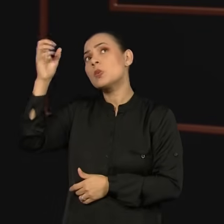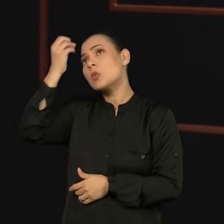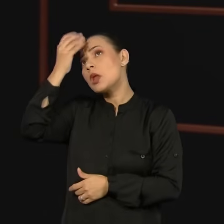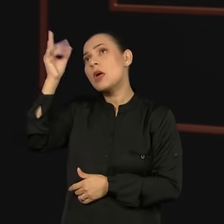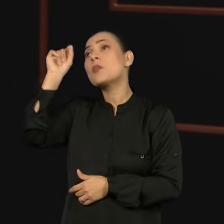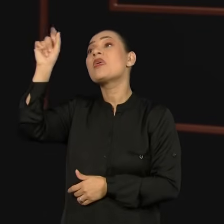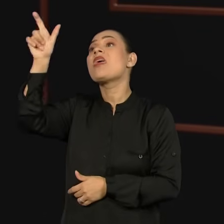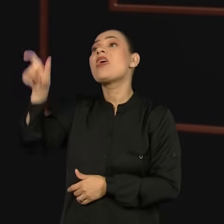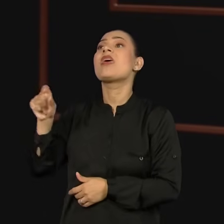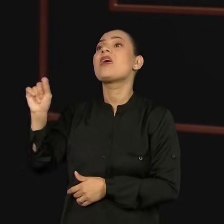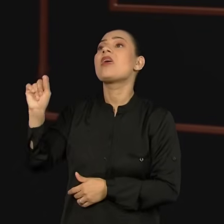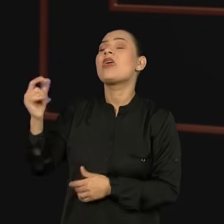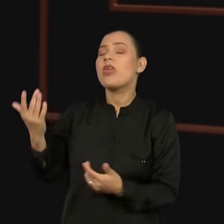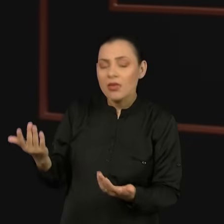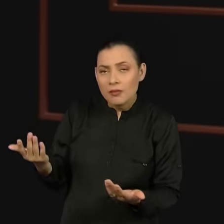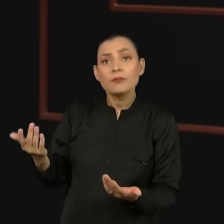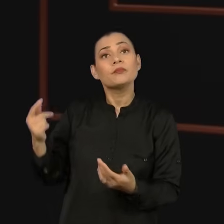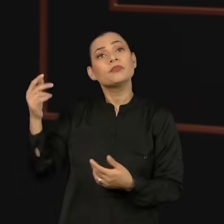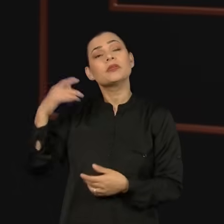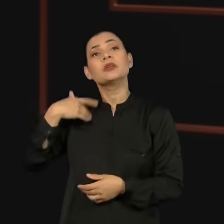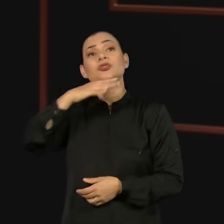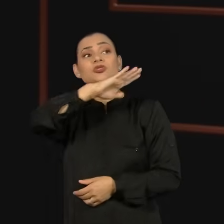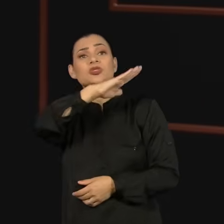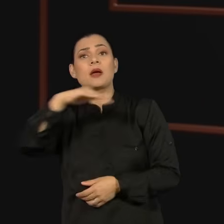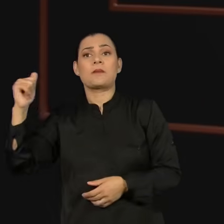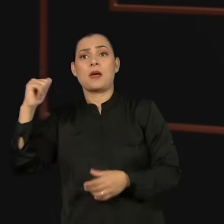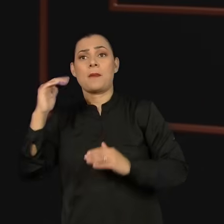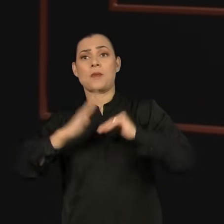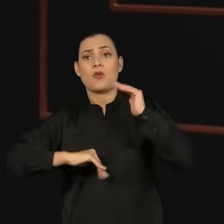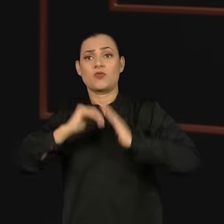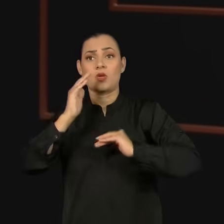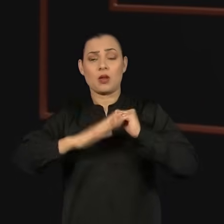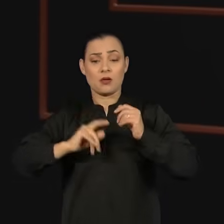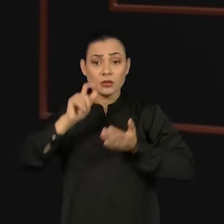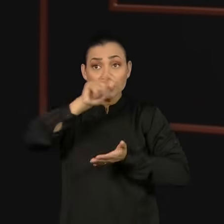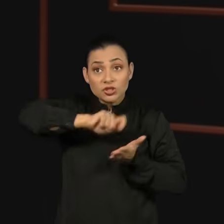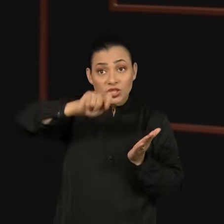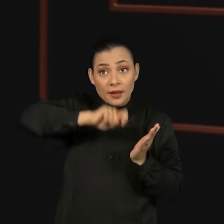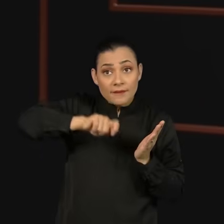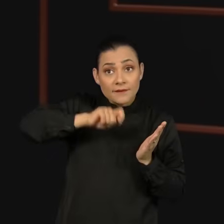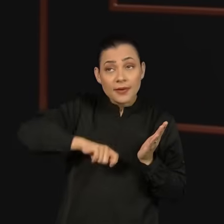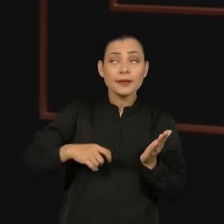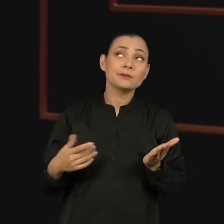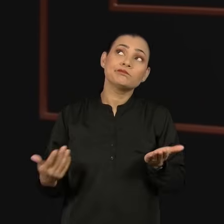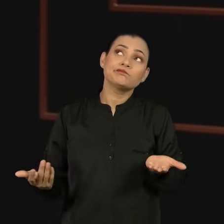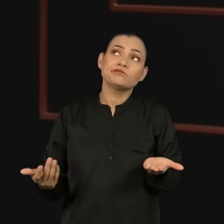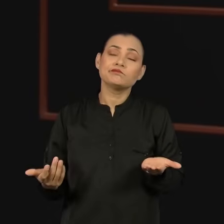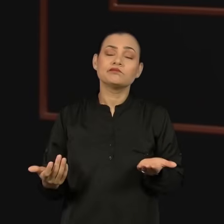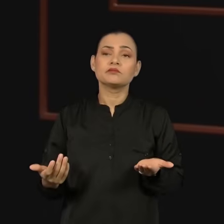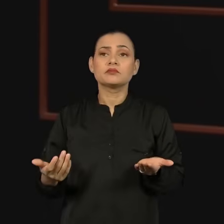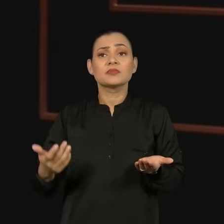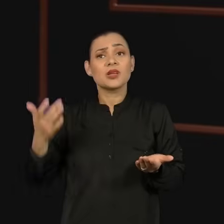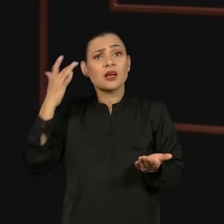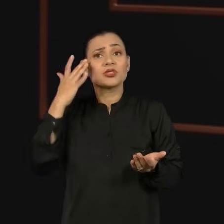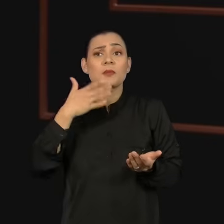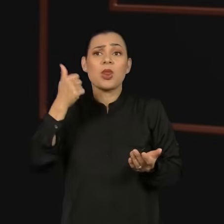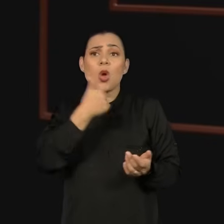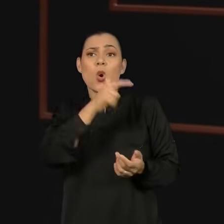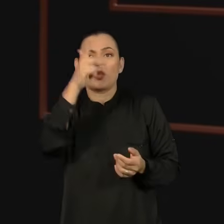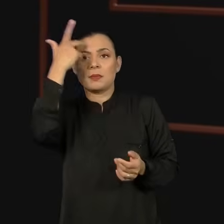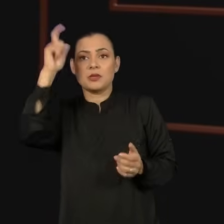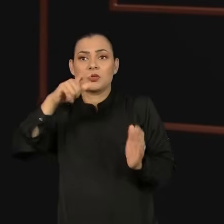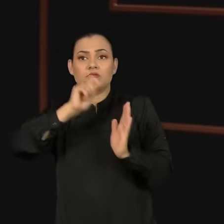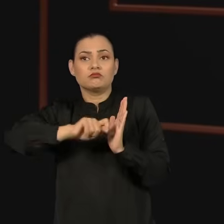daquelas pessoas, resolveu chamar uma pessoa para escrever para, sei lá, talvez fosse melhor, né? E